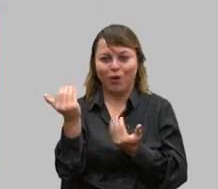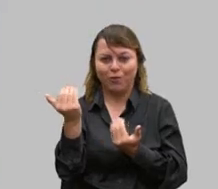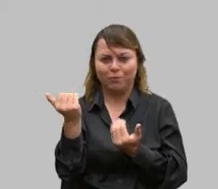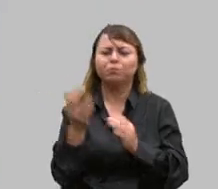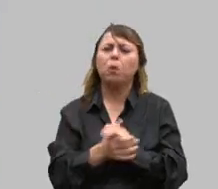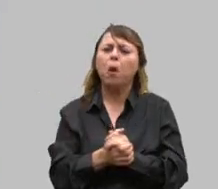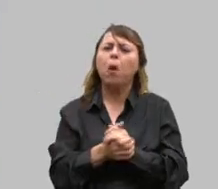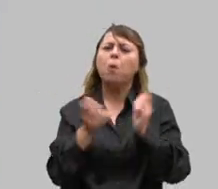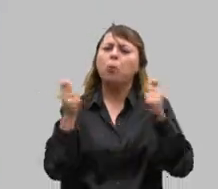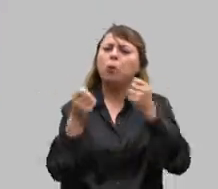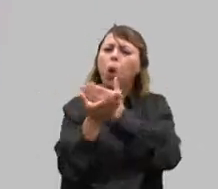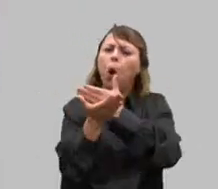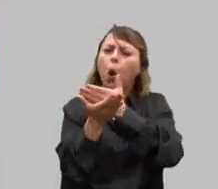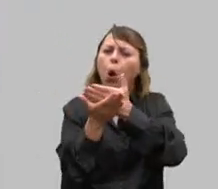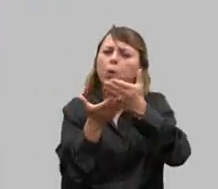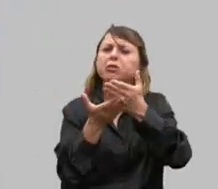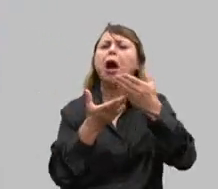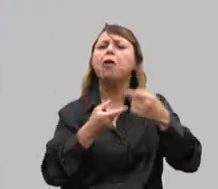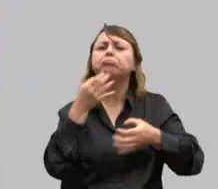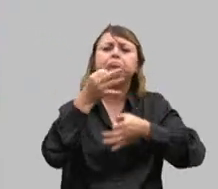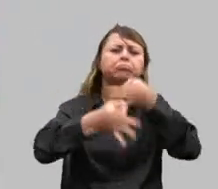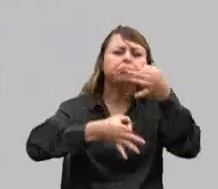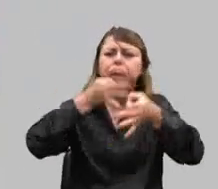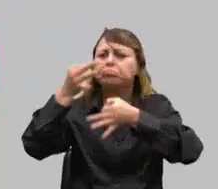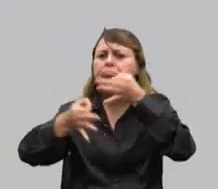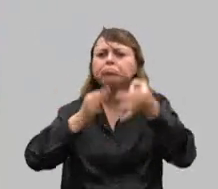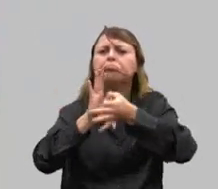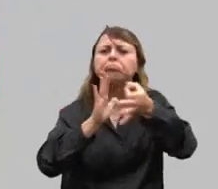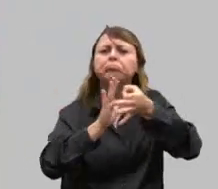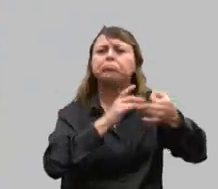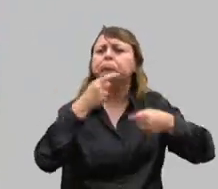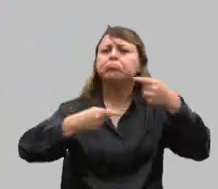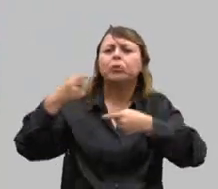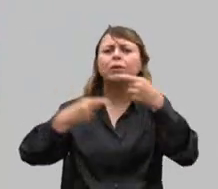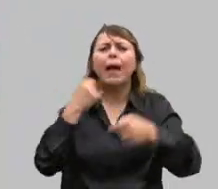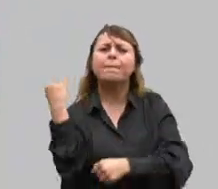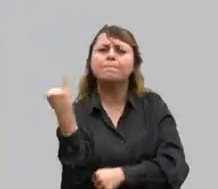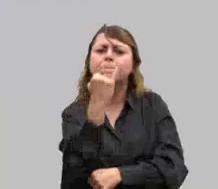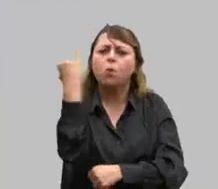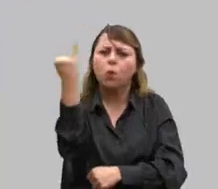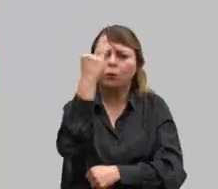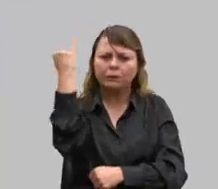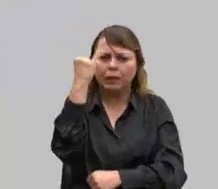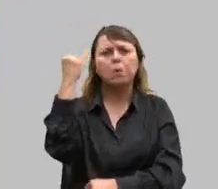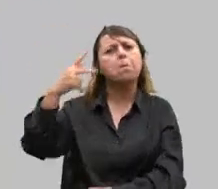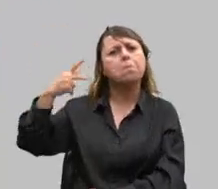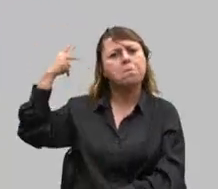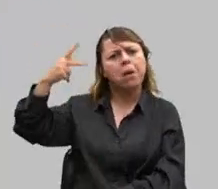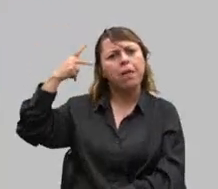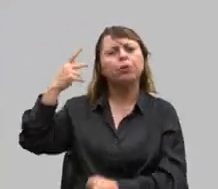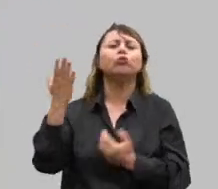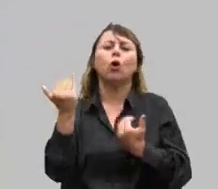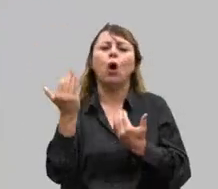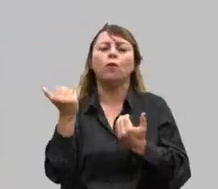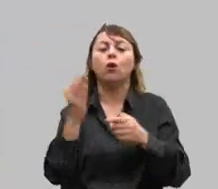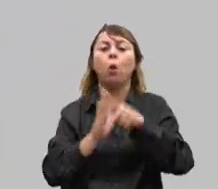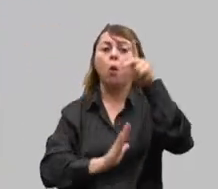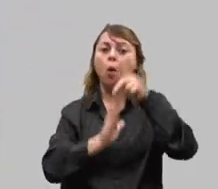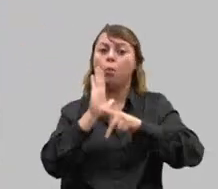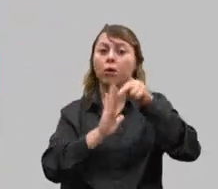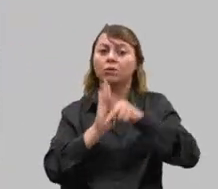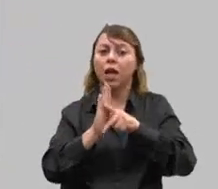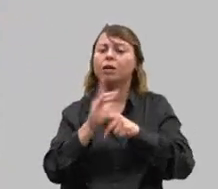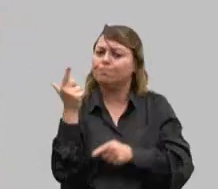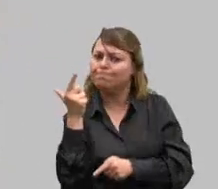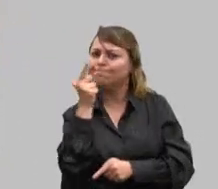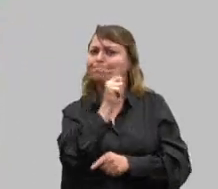eu poderia começar o meu discurso senão destacando a importância do Parlamento jovem projeto esse que nos garante